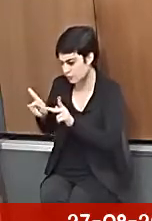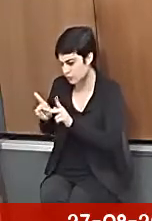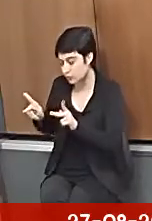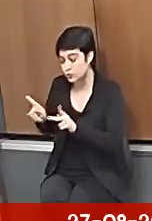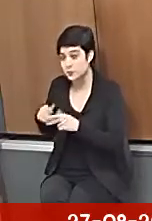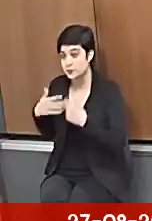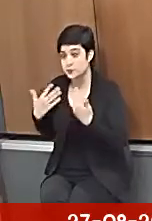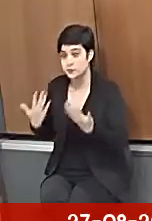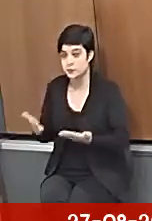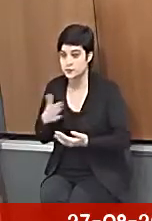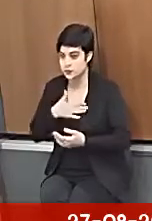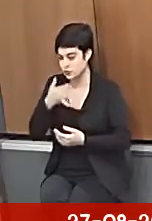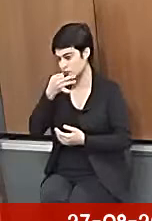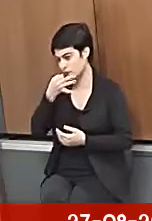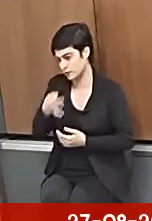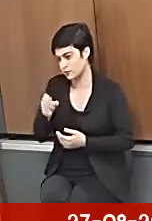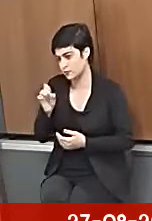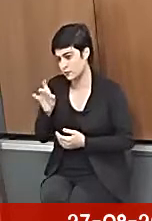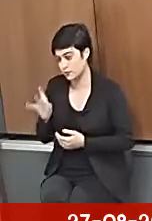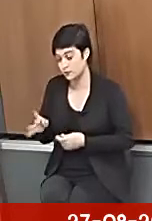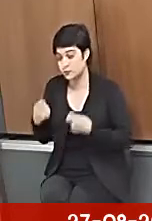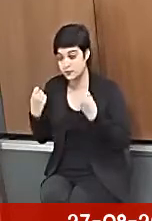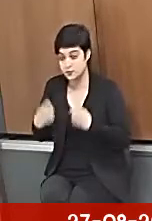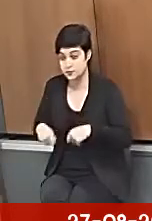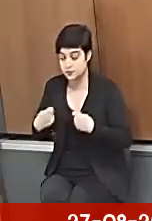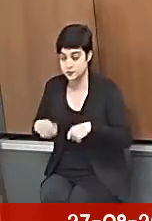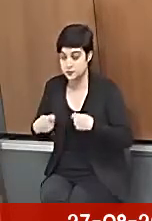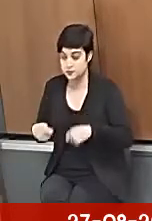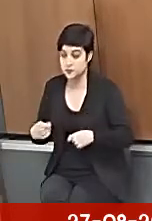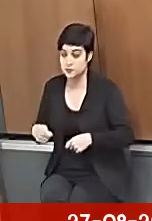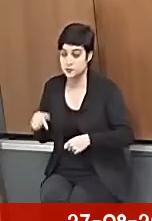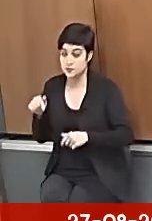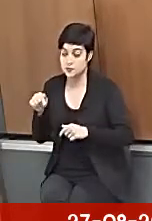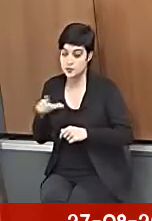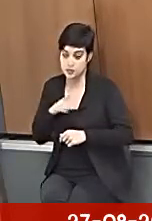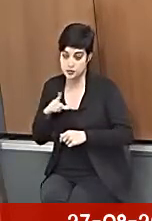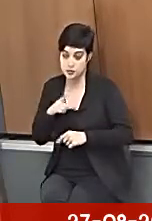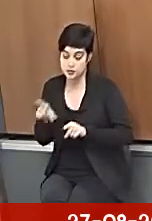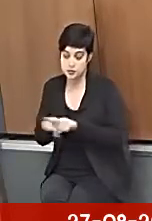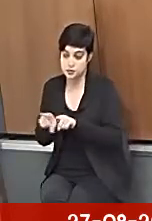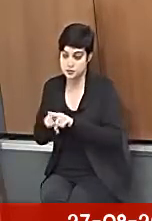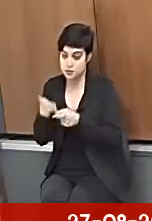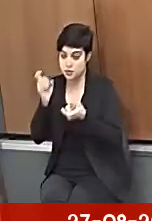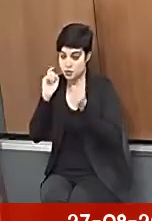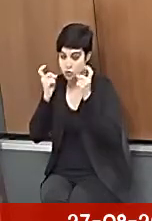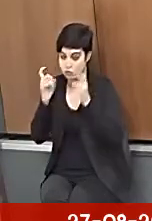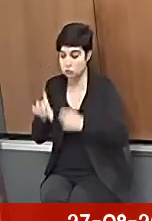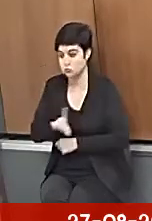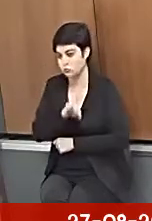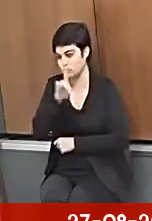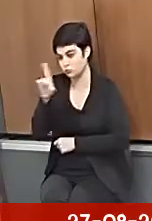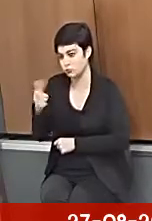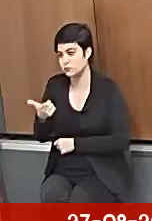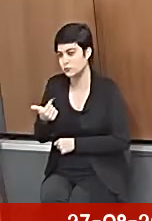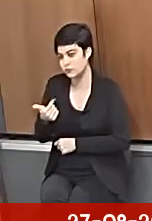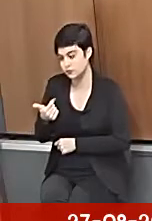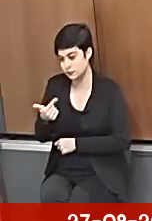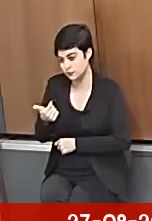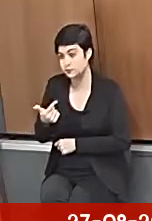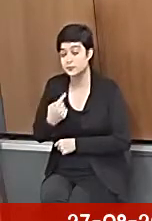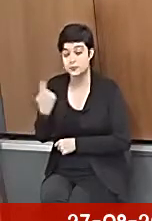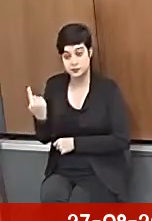esta observação de que deveremos pra até para esta reunião do dia 12 tem certeza que a minas arena o fará mas nós também